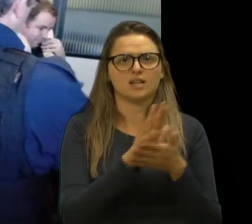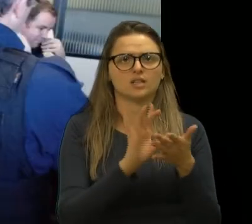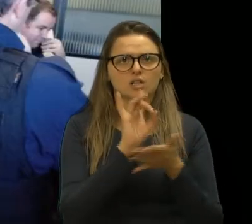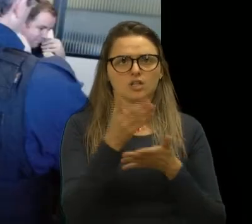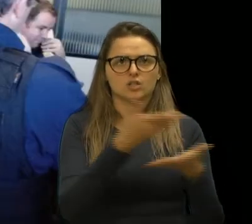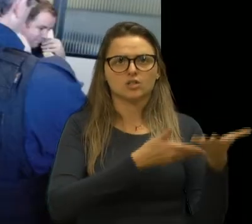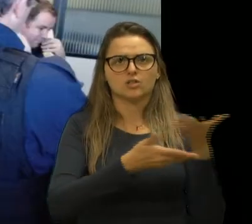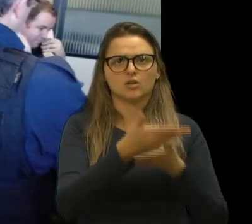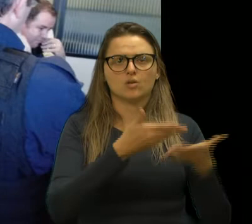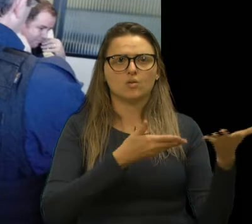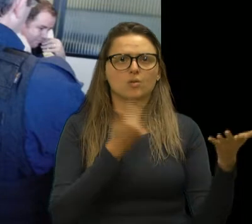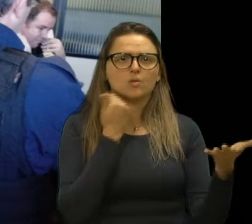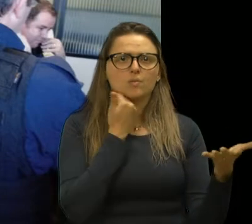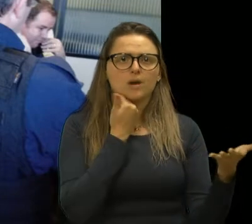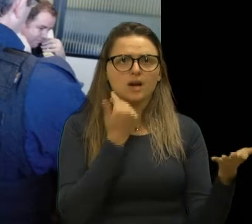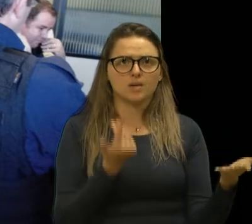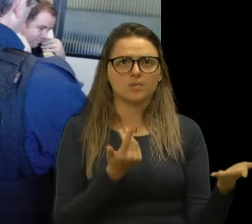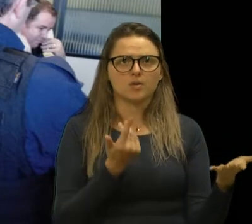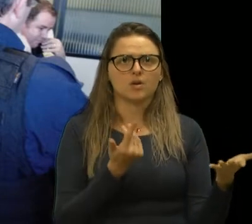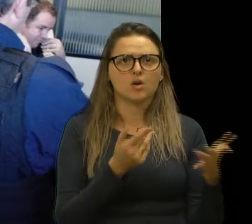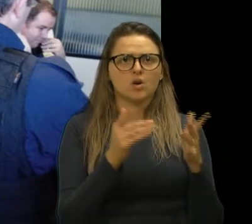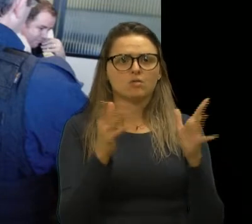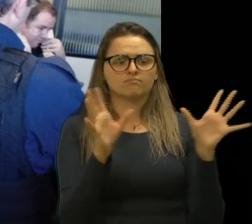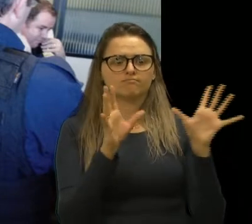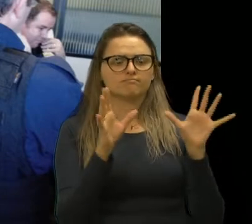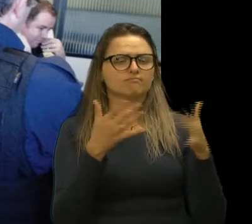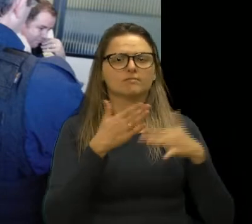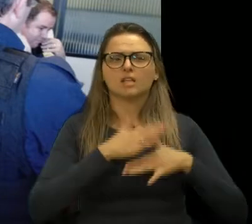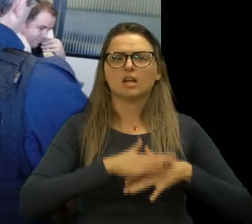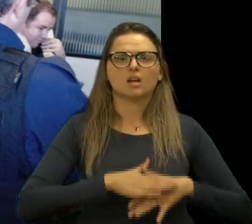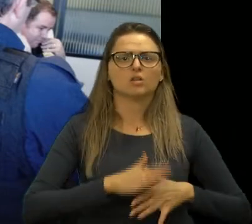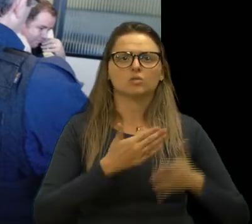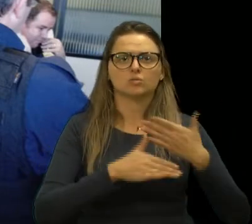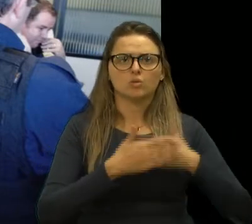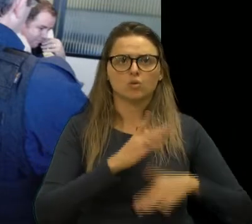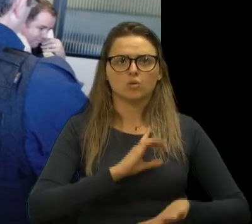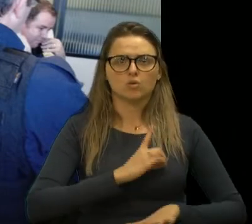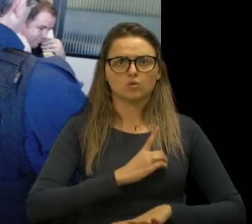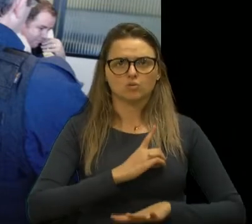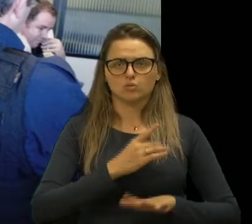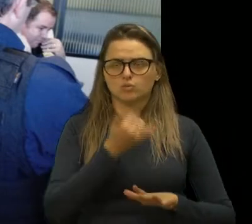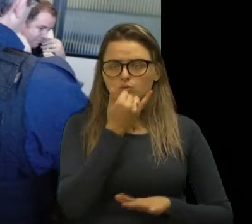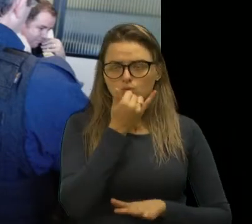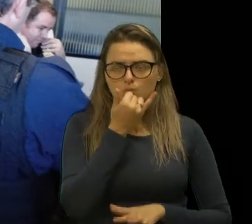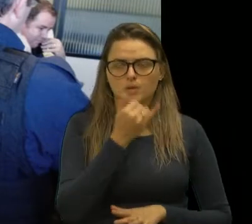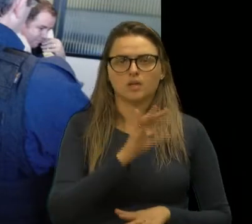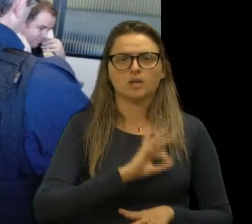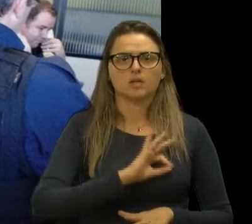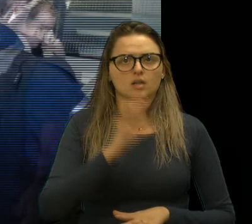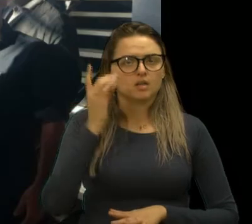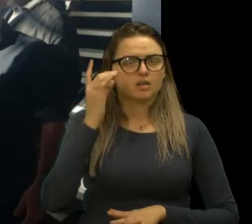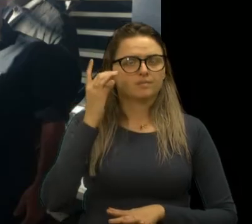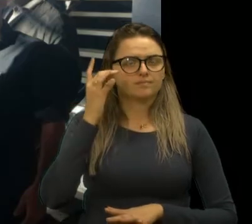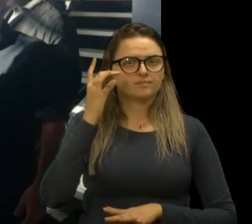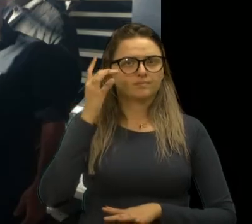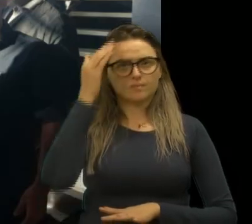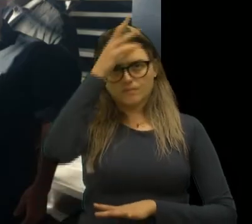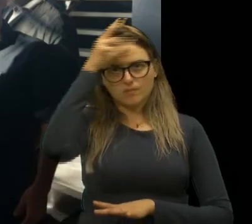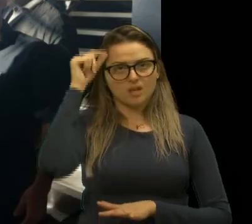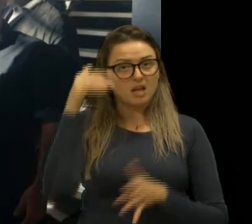o clima de animosidade na guarda municipal está grande o secretário não se apresentou até agora até o presente momento